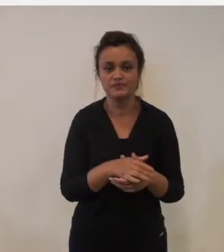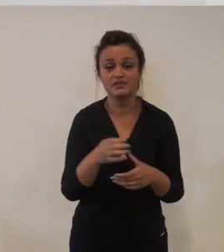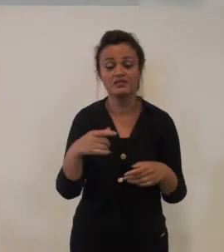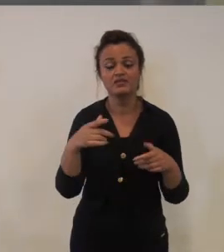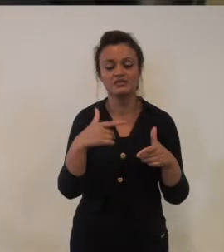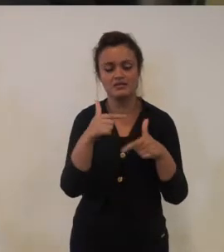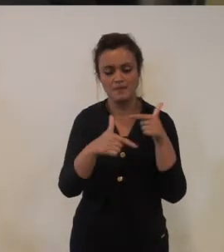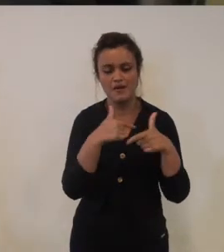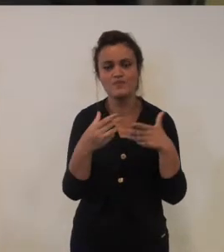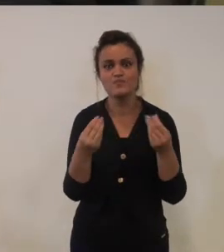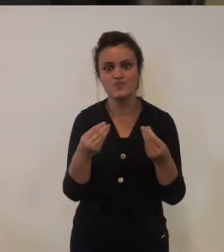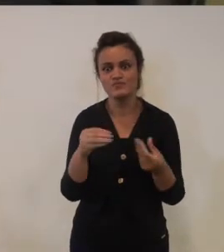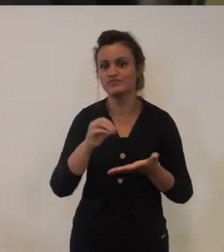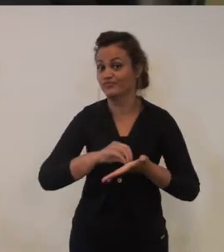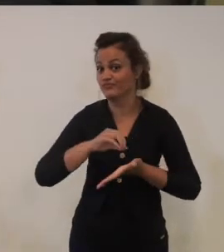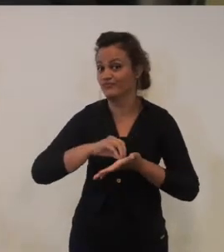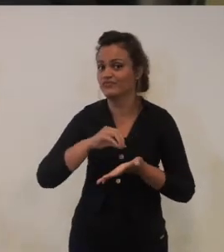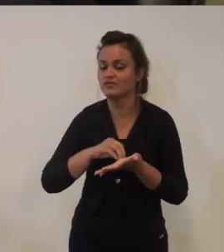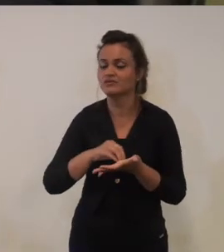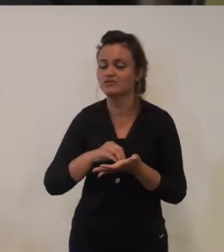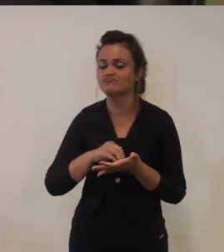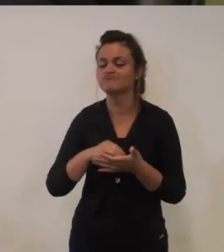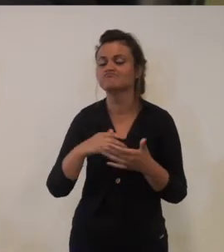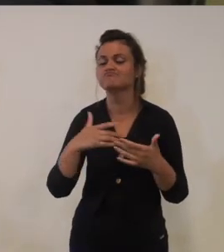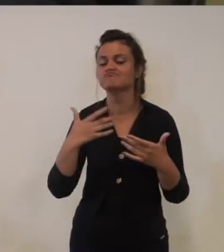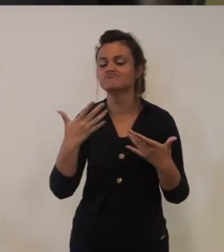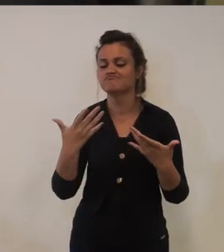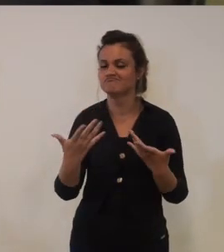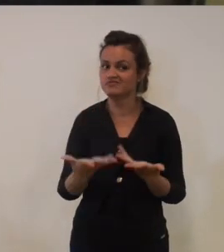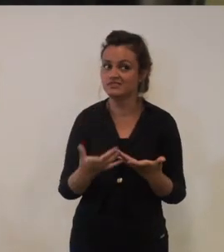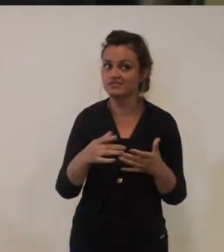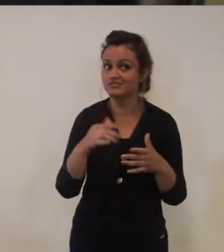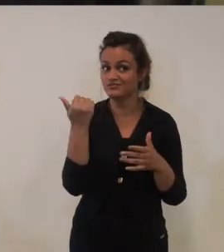muito trabalho em termos de ser feito